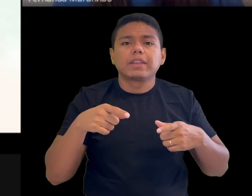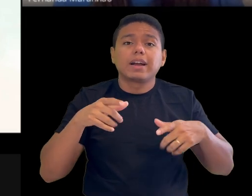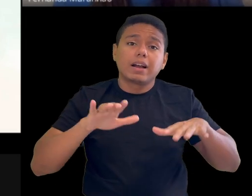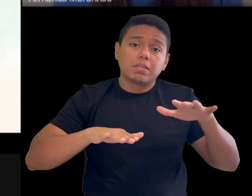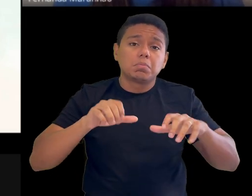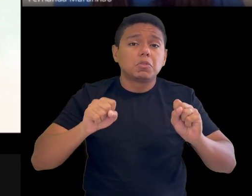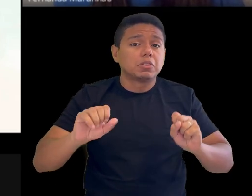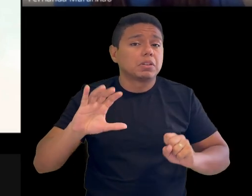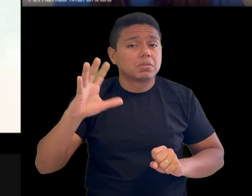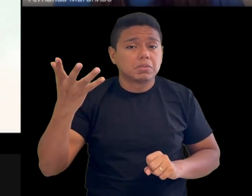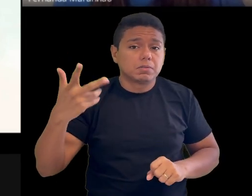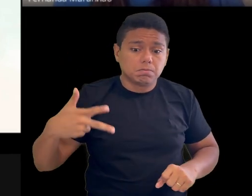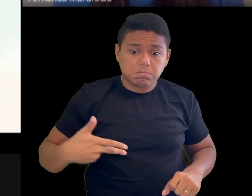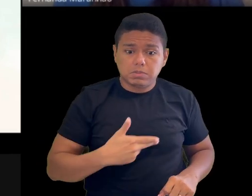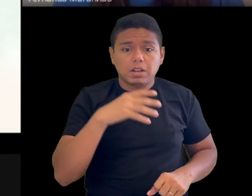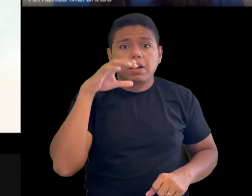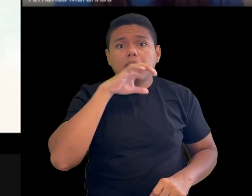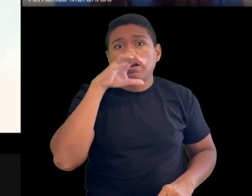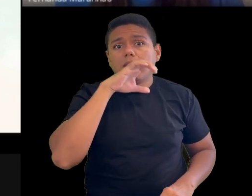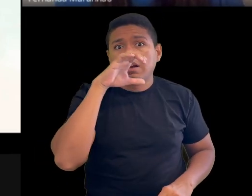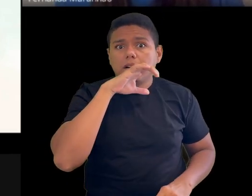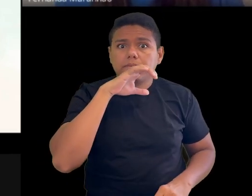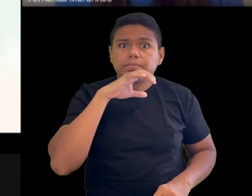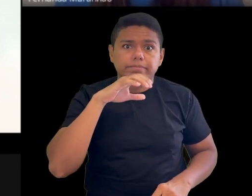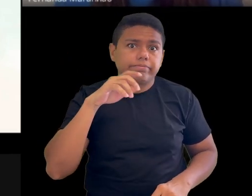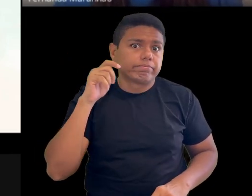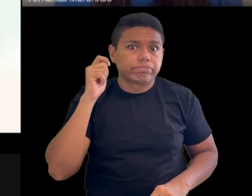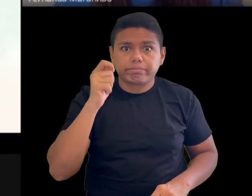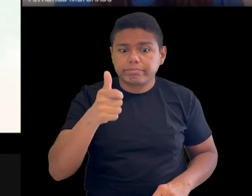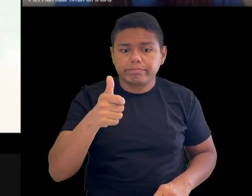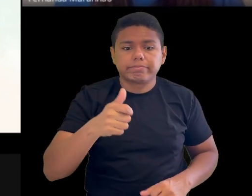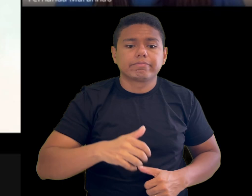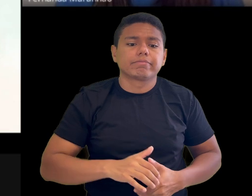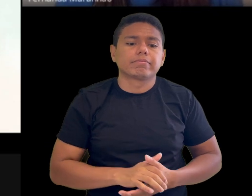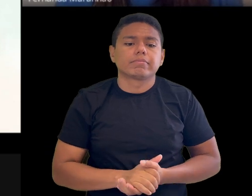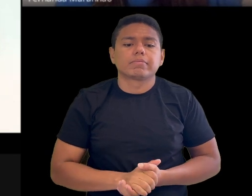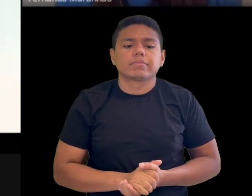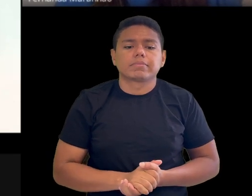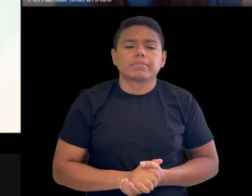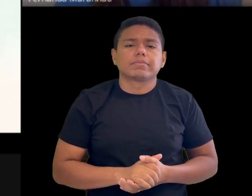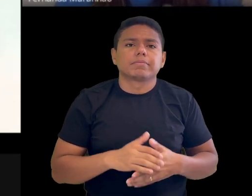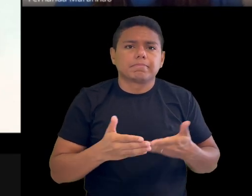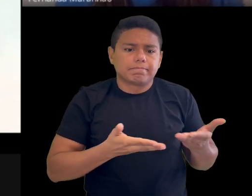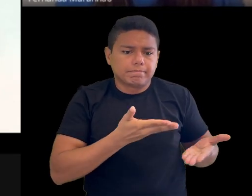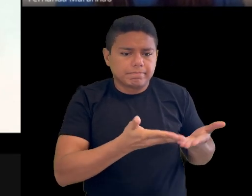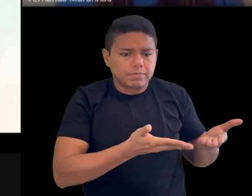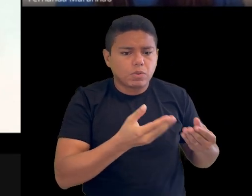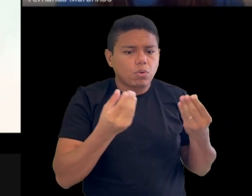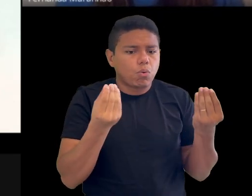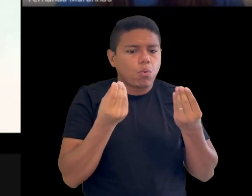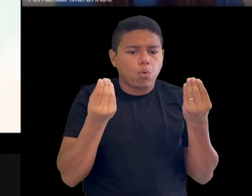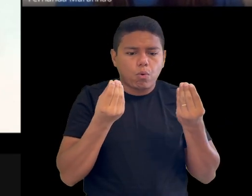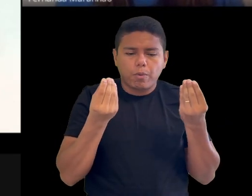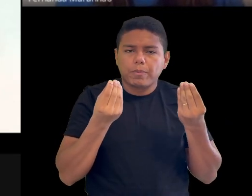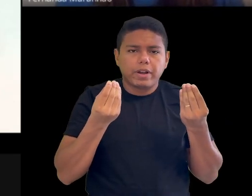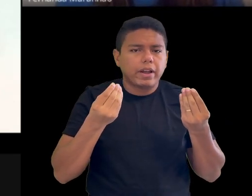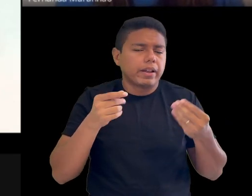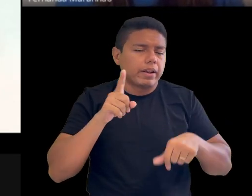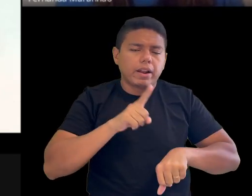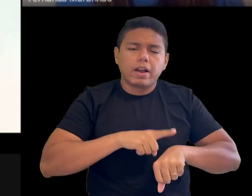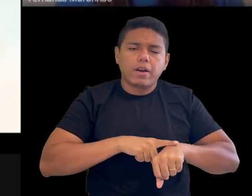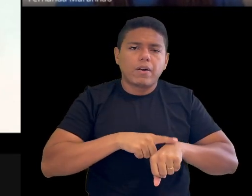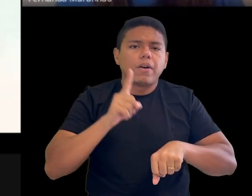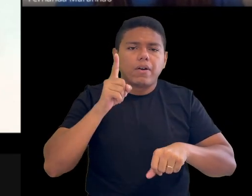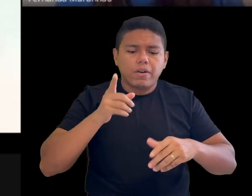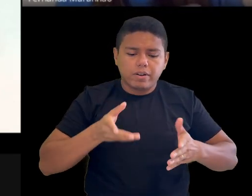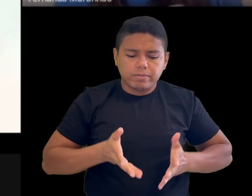a maior brevidade possível. Então, o manejo é parto imediato, como eu falei, vislumbrar a possibilidade de um parto vaginal dentro dos próximos